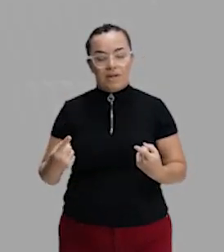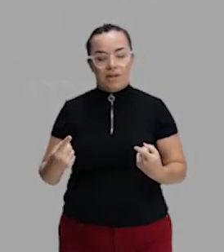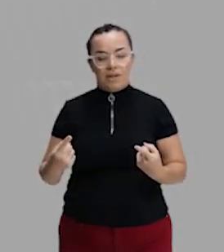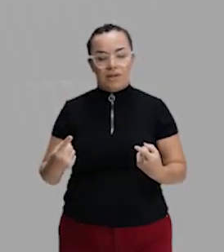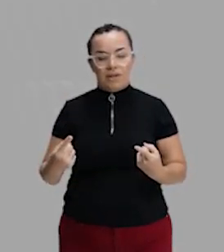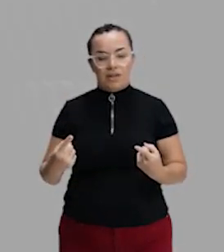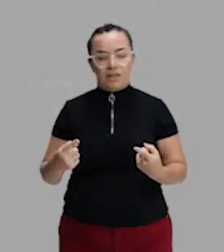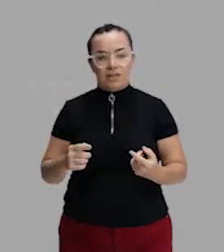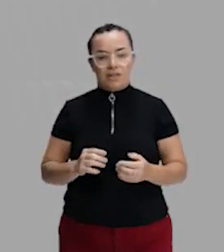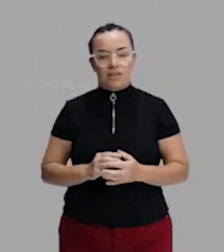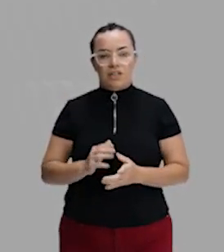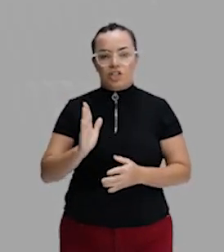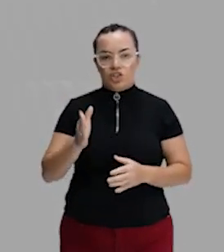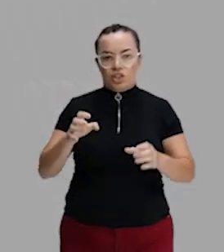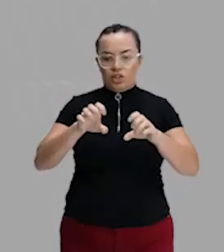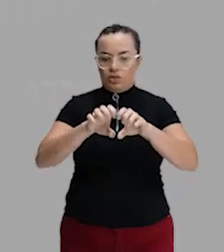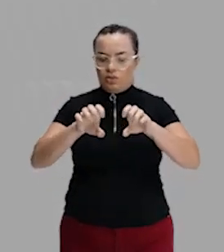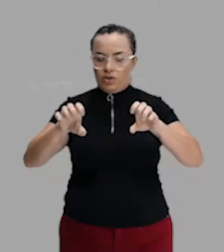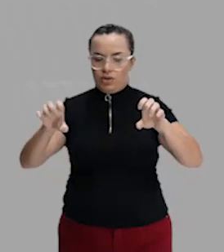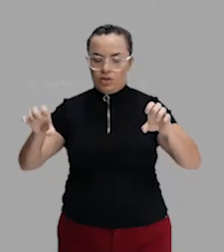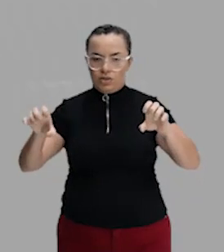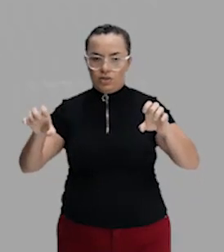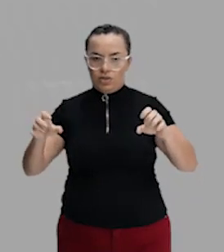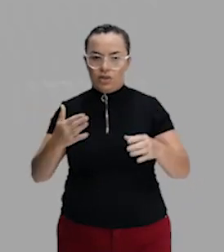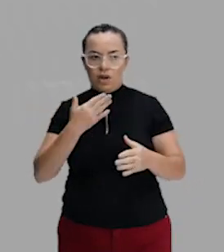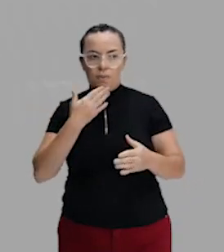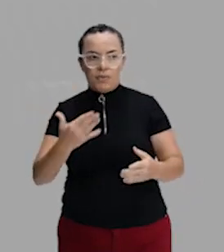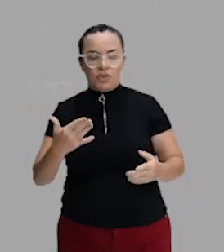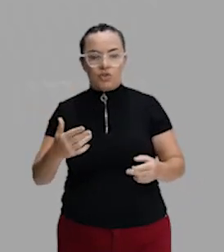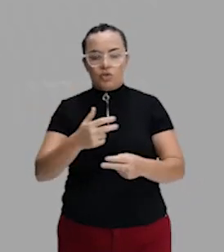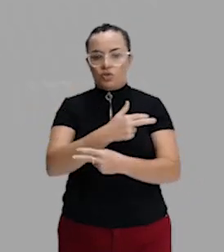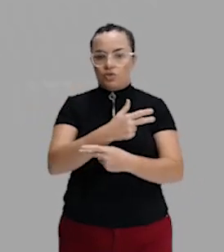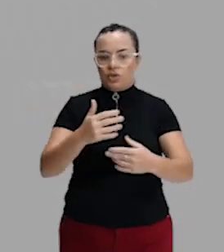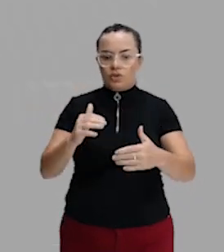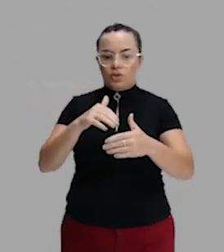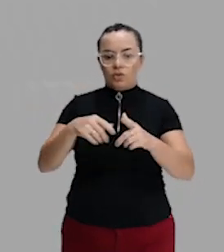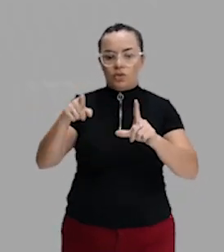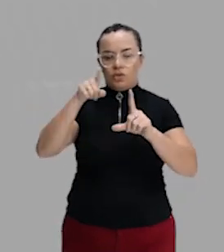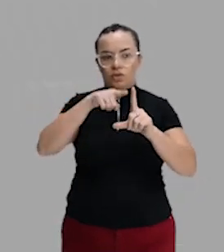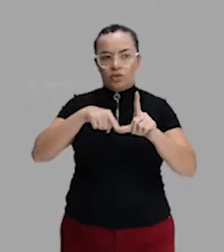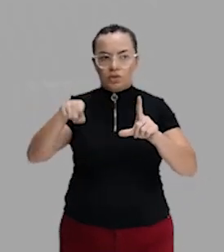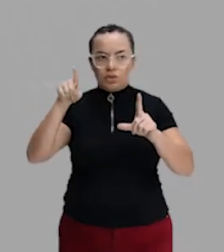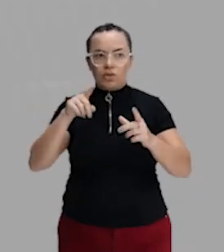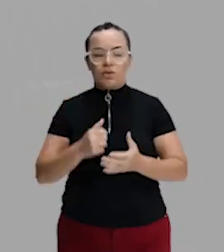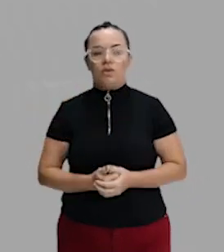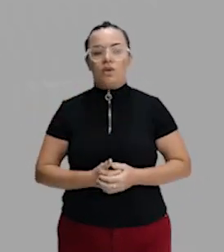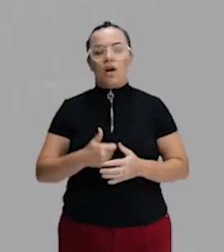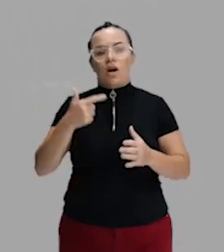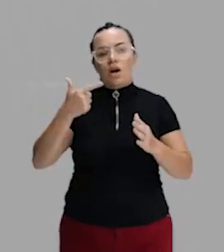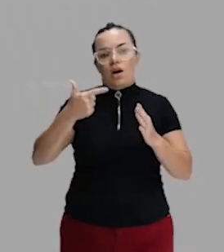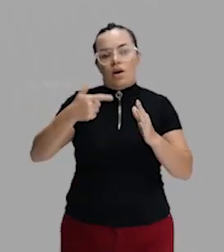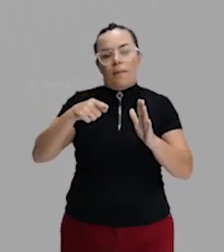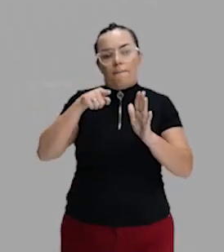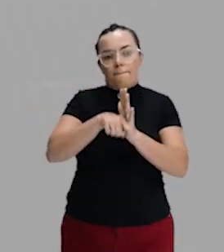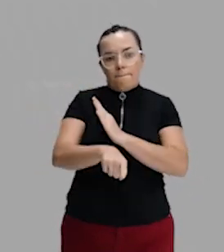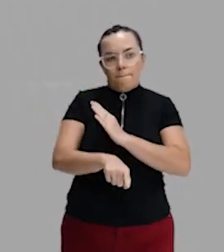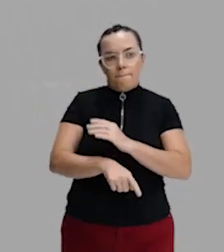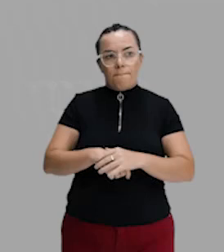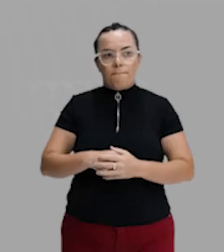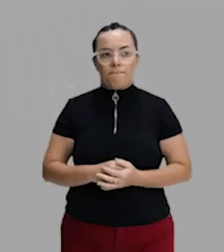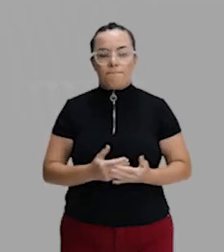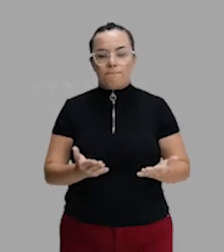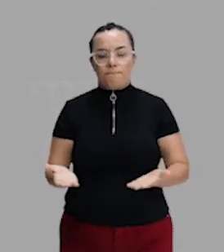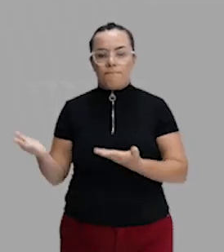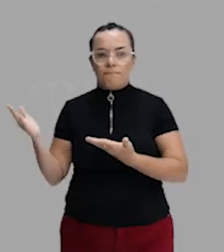te pedindo os elementos. Beleza? Vamos lá, turma. Vamos fazer aqui mais a segunda questão aqui. Ó. Uma parábola